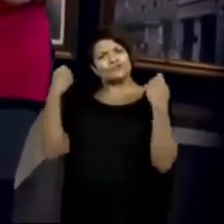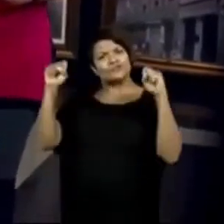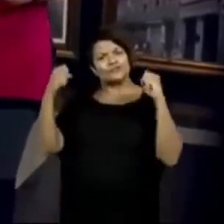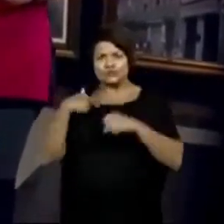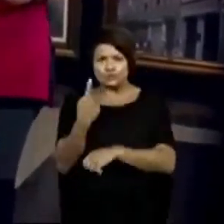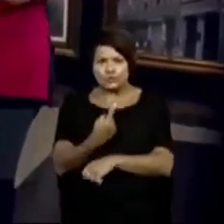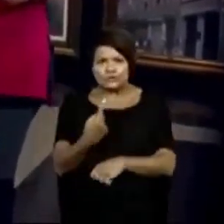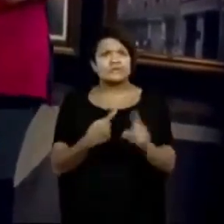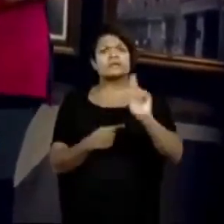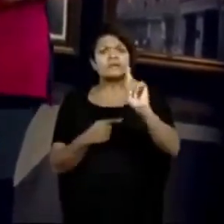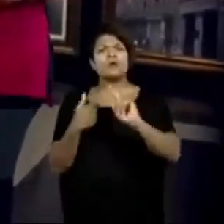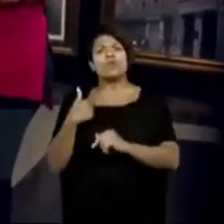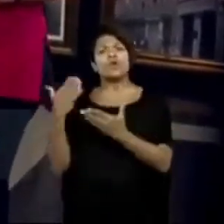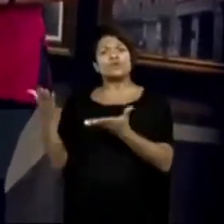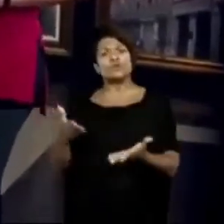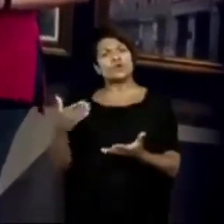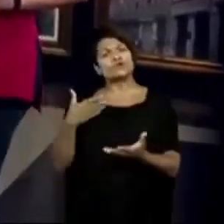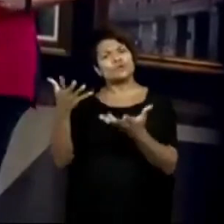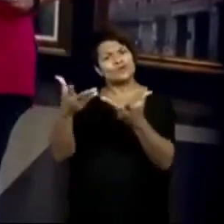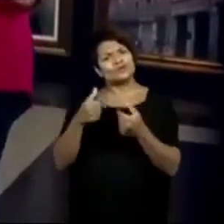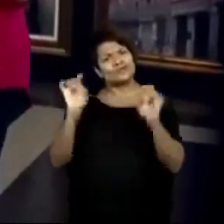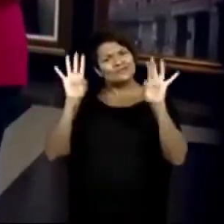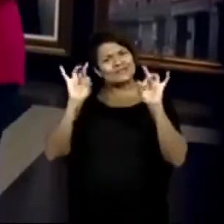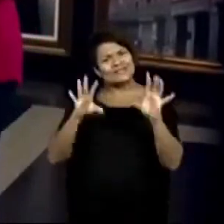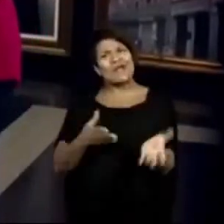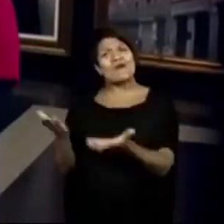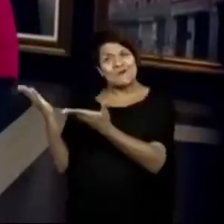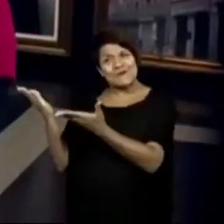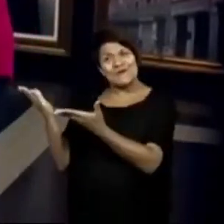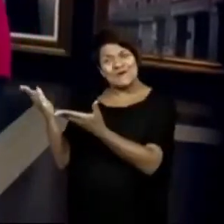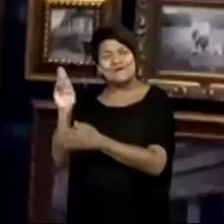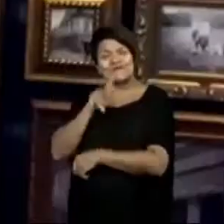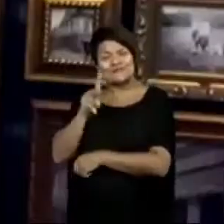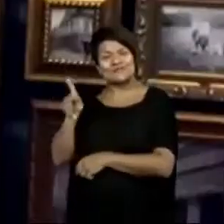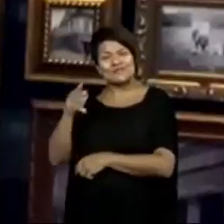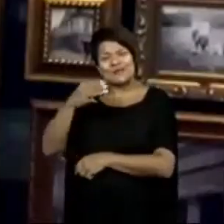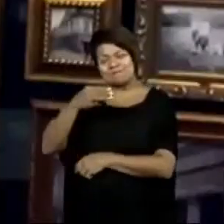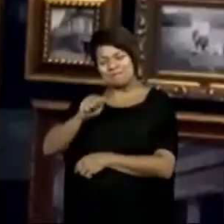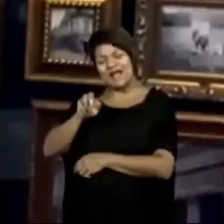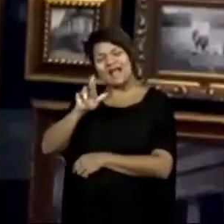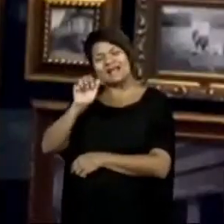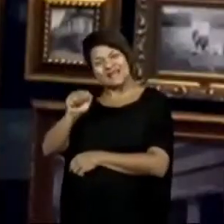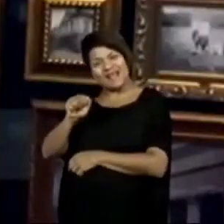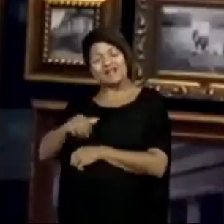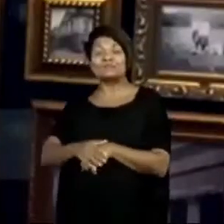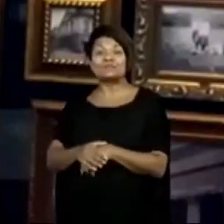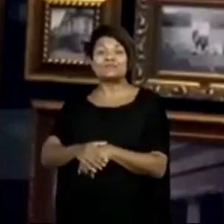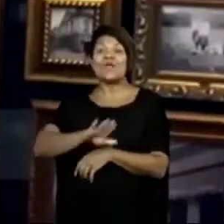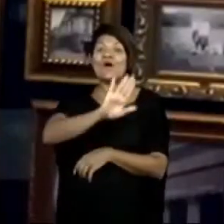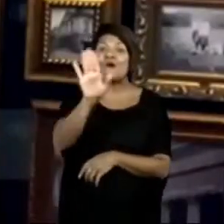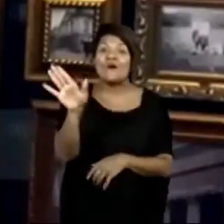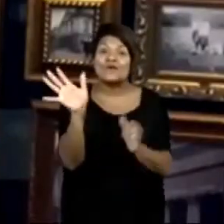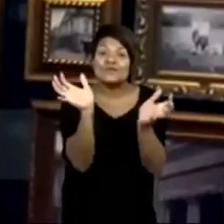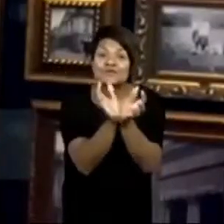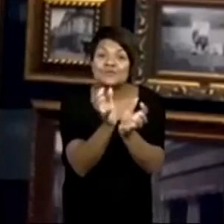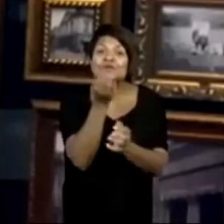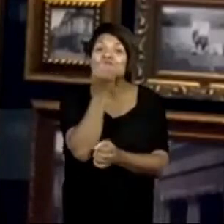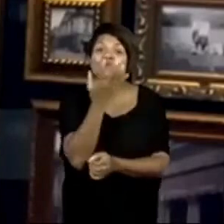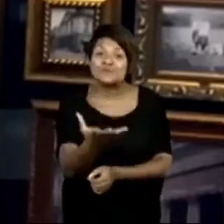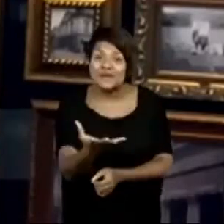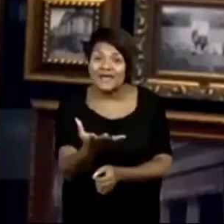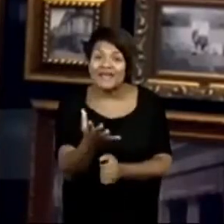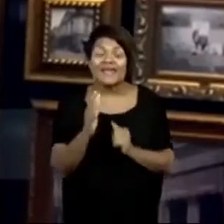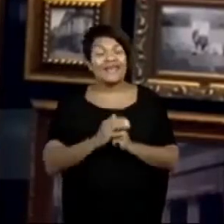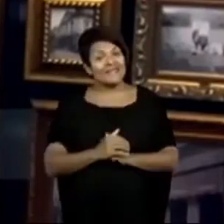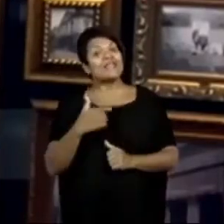e trouxe uma convidada muito especial. Professora Mara está aqui comigo. Oi, turma, tudo bem? Eu também estava